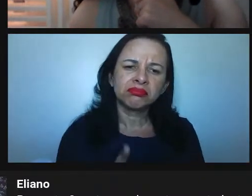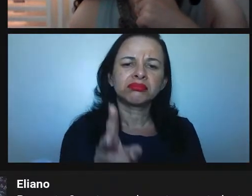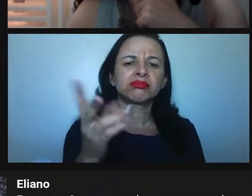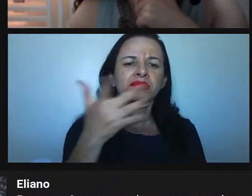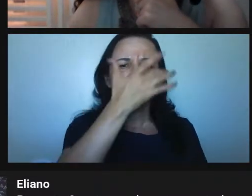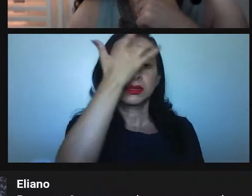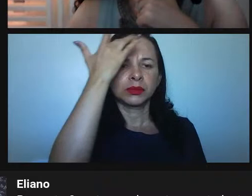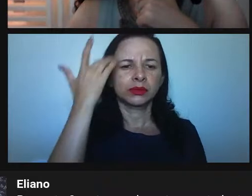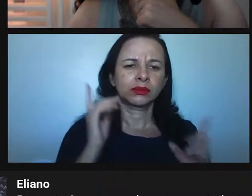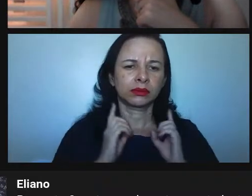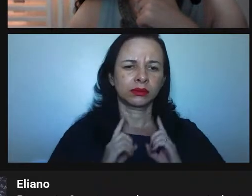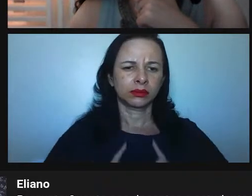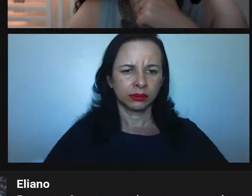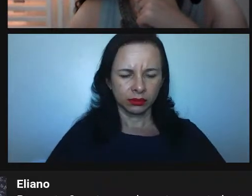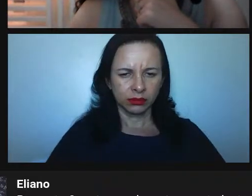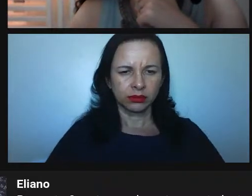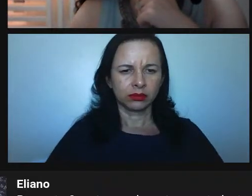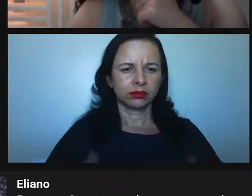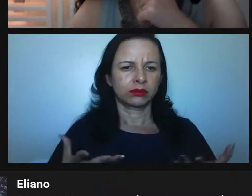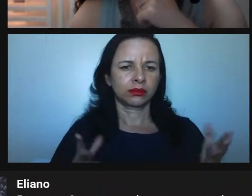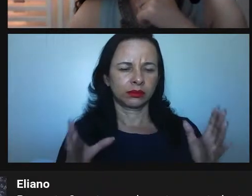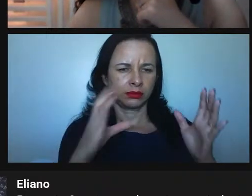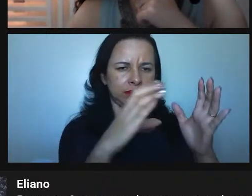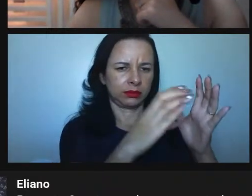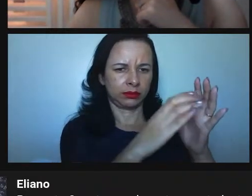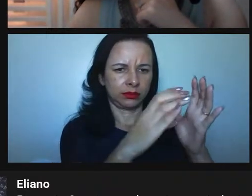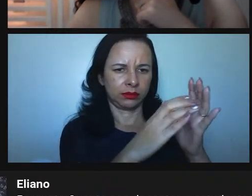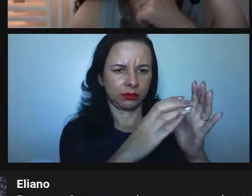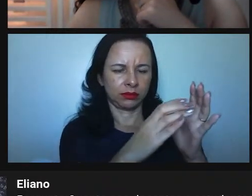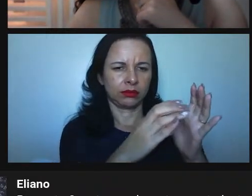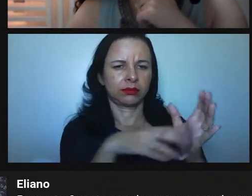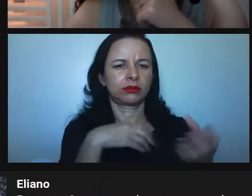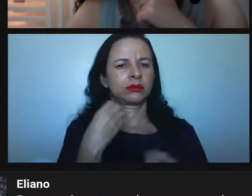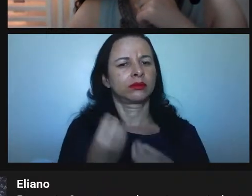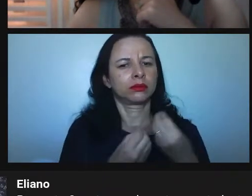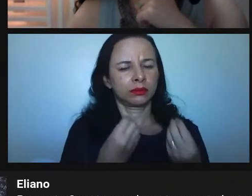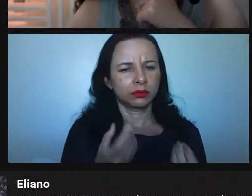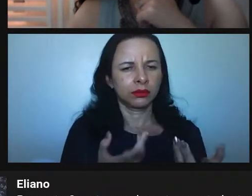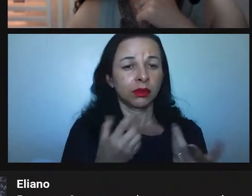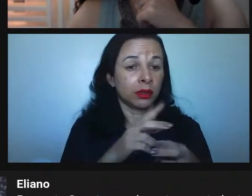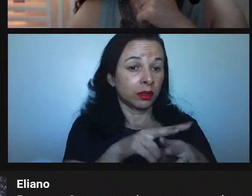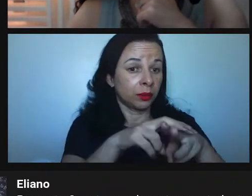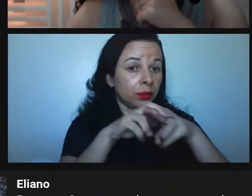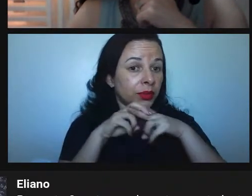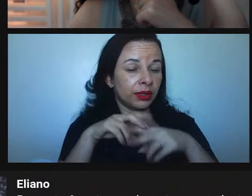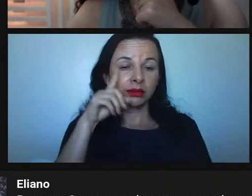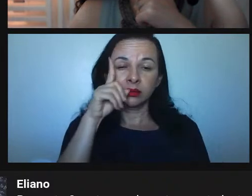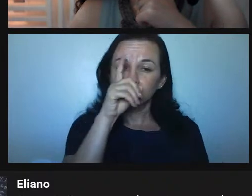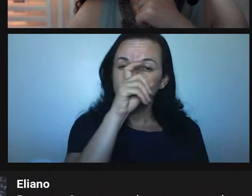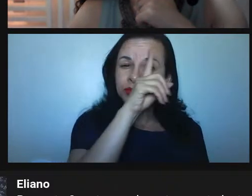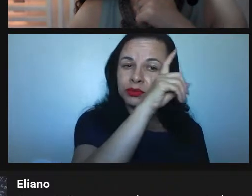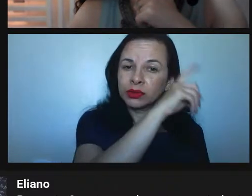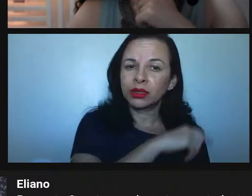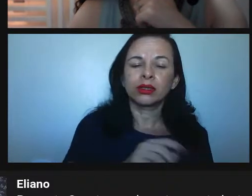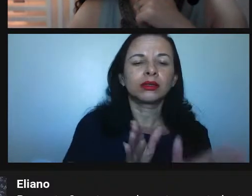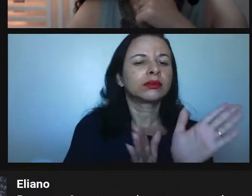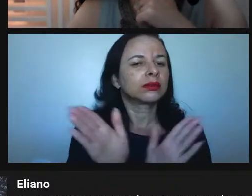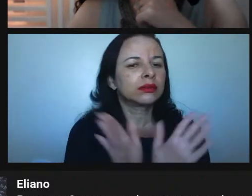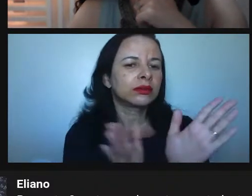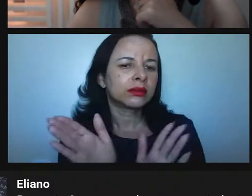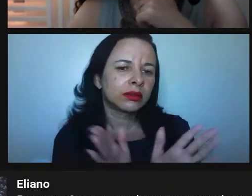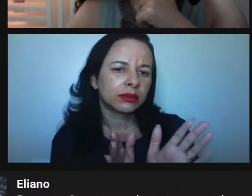elas elas são a comunidade muito atingida pelas dificuldades do acesso à educação